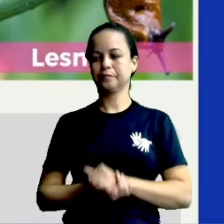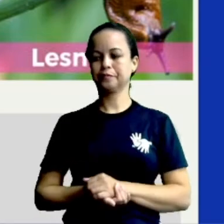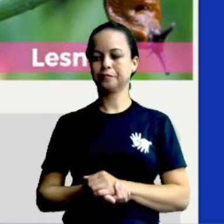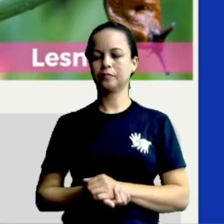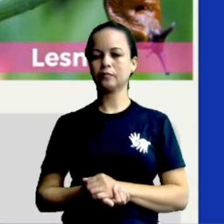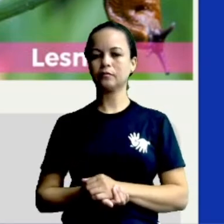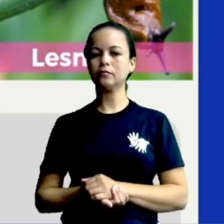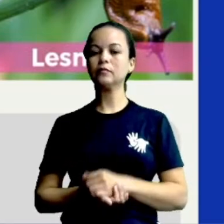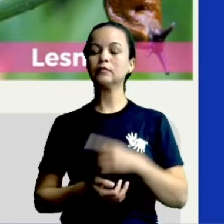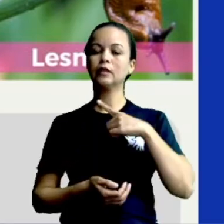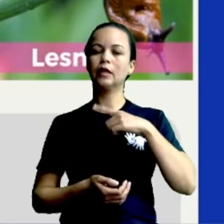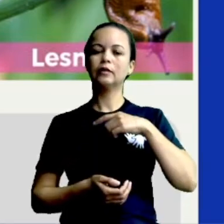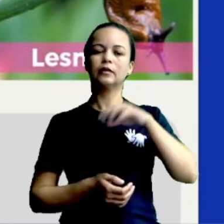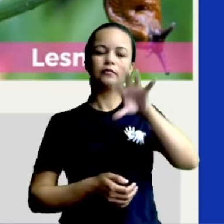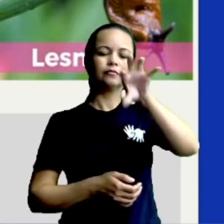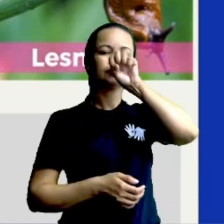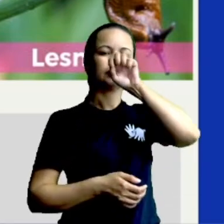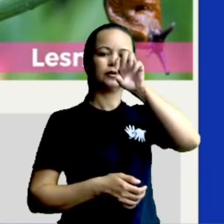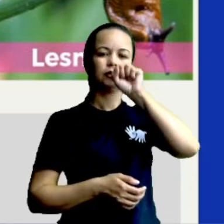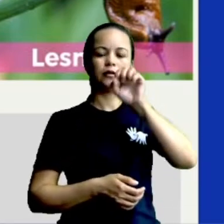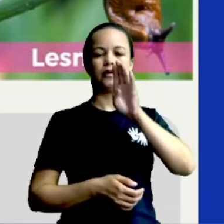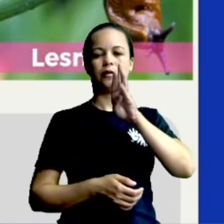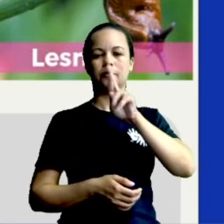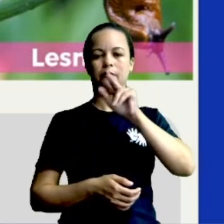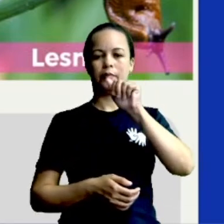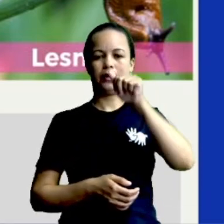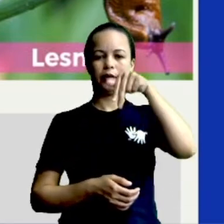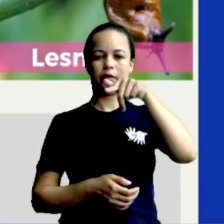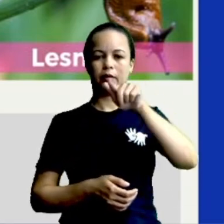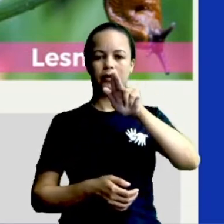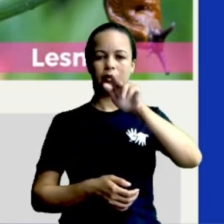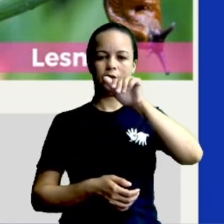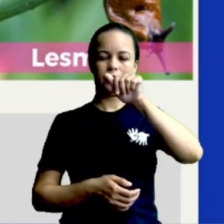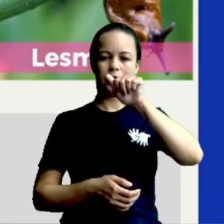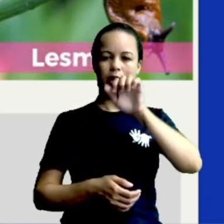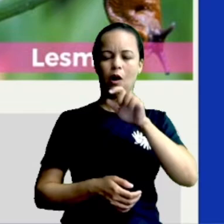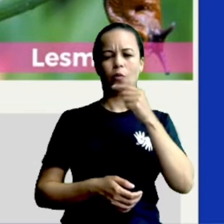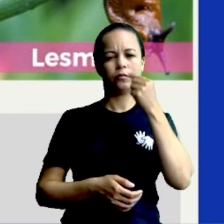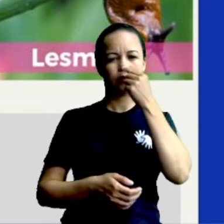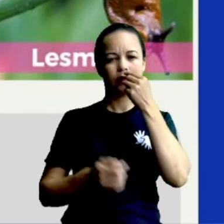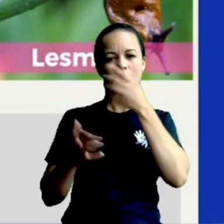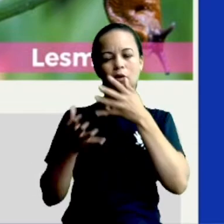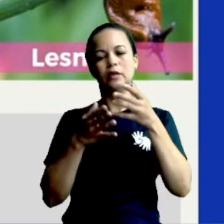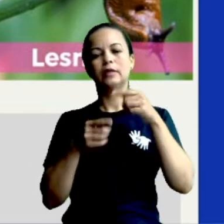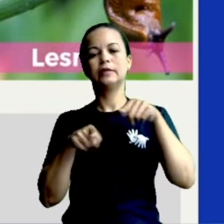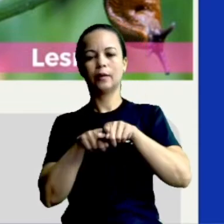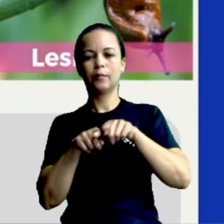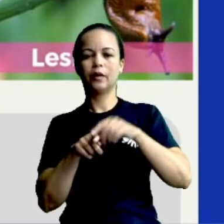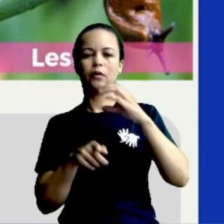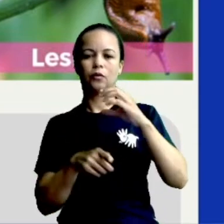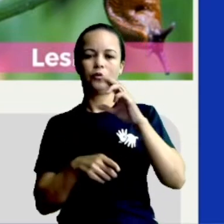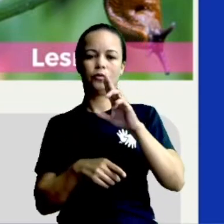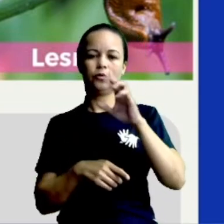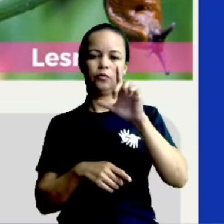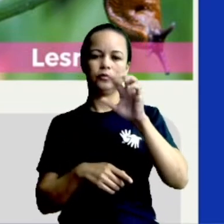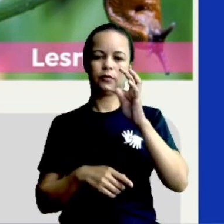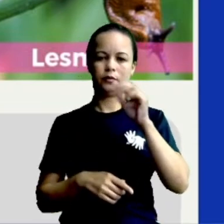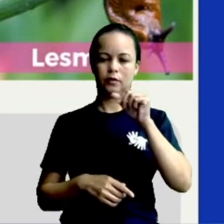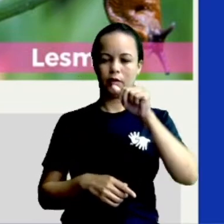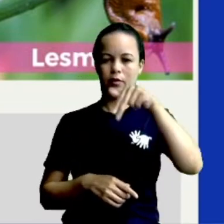Também existe uma respiração branquial nos caramujos marinhos, ou uma respiração cutânea também, por terem uma pele muito